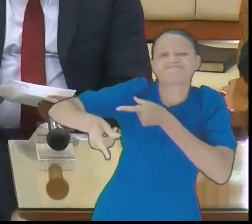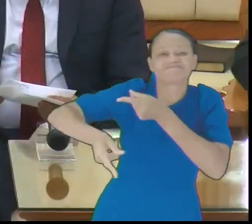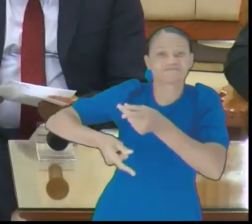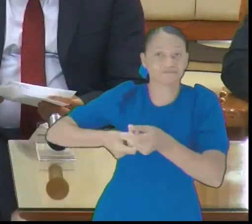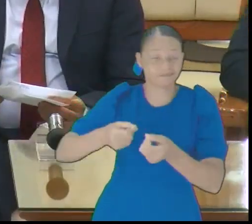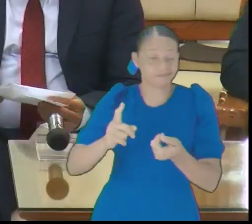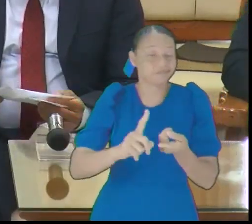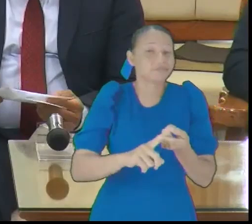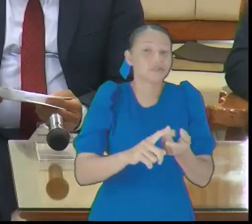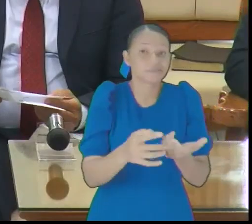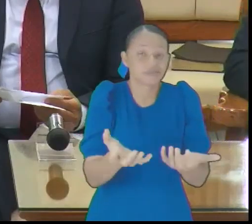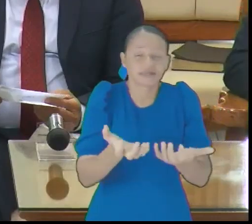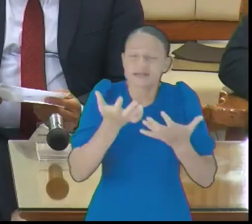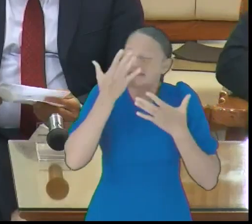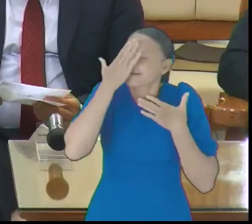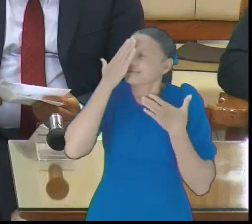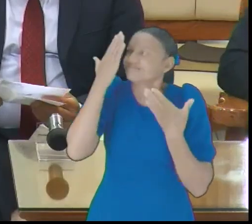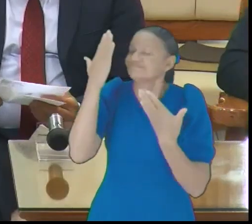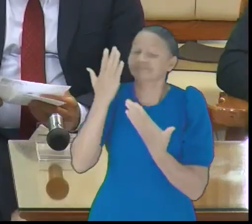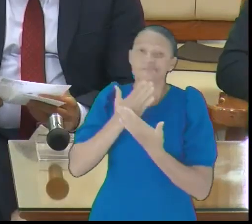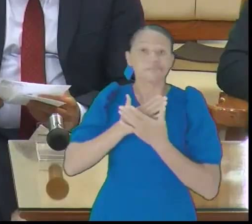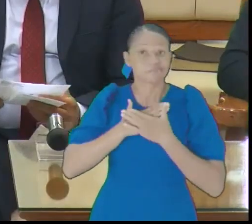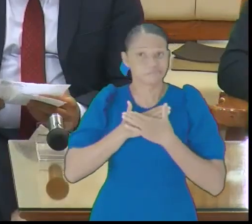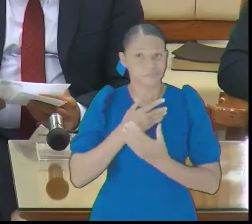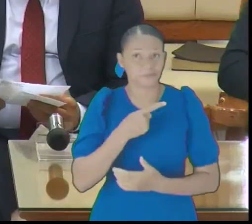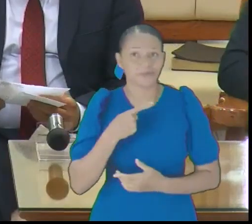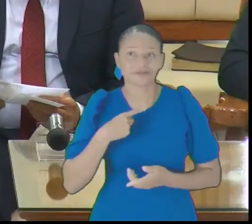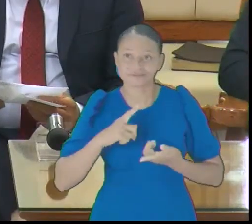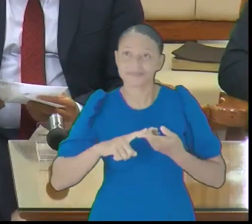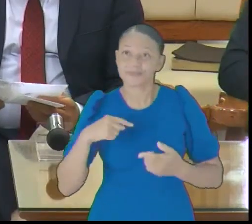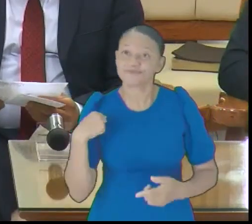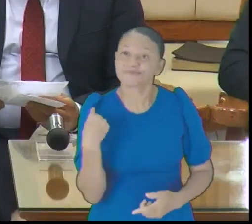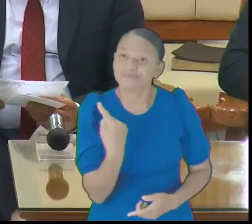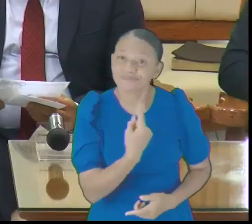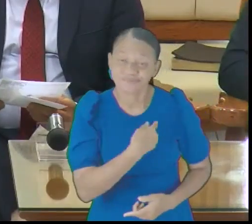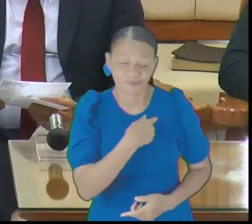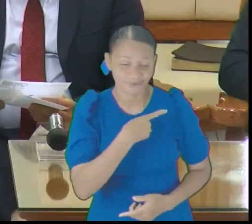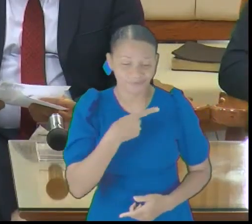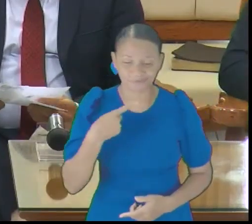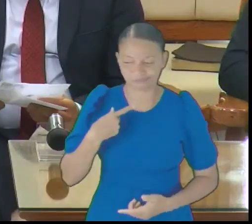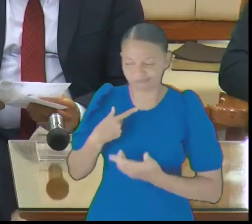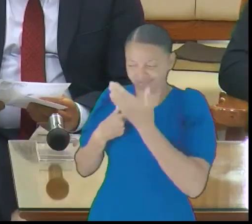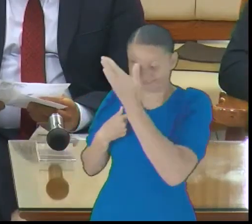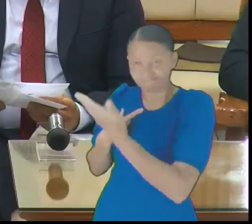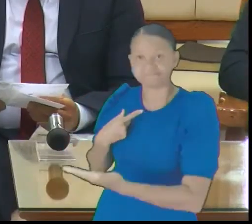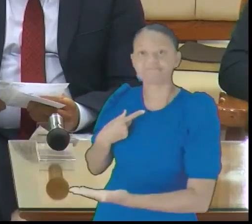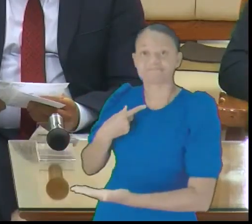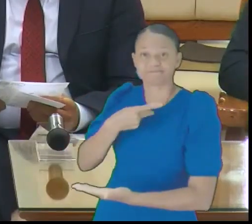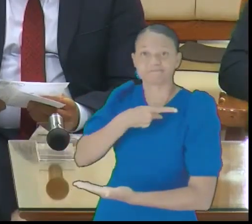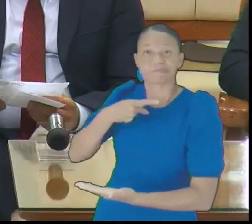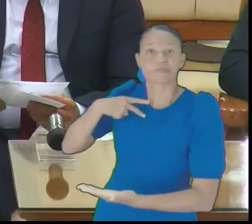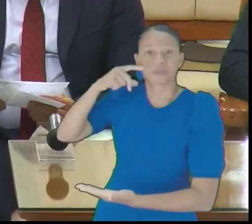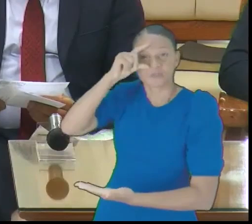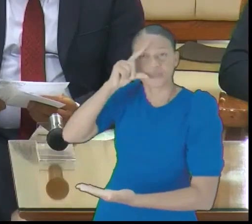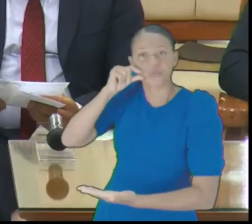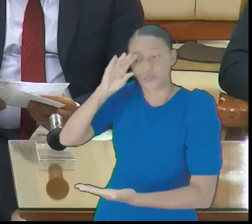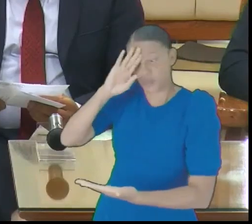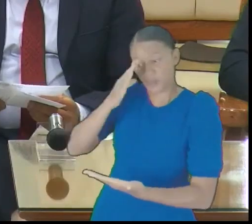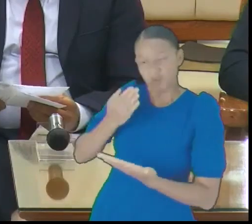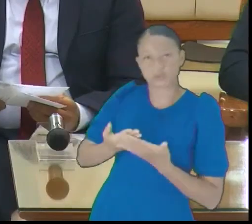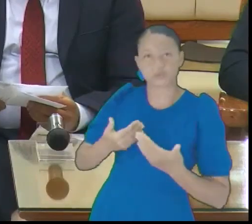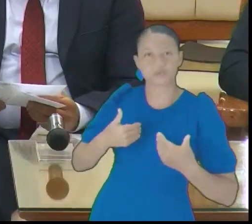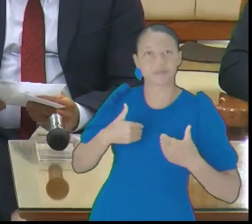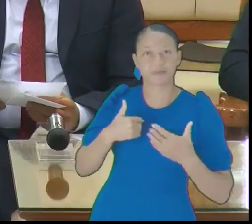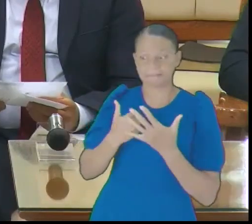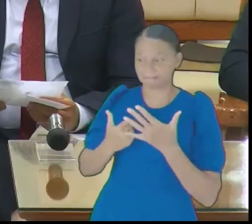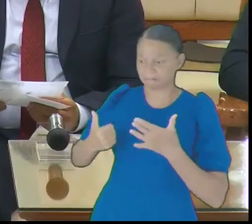agradecer ao meu pastor, ao nosso pastor, pela confiança, pelo